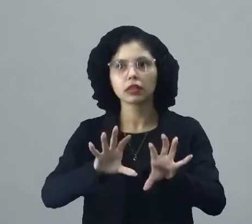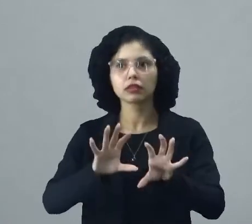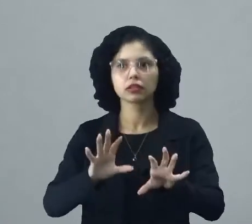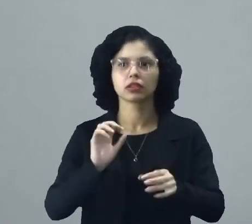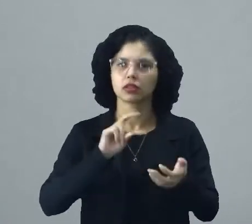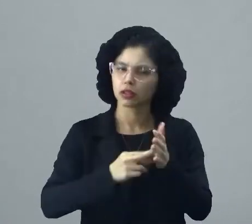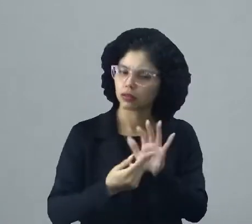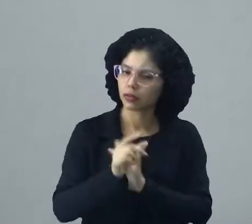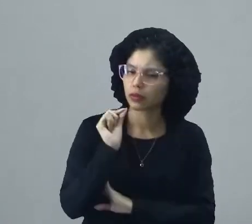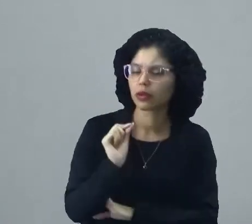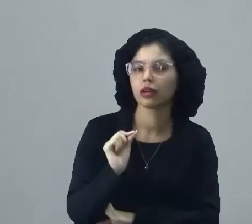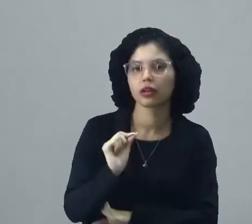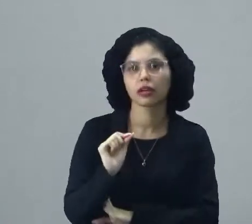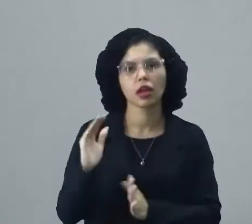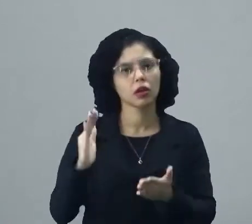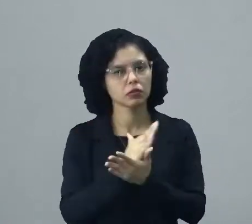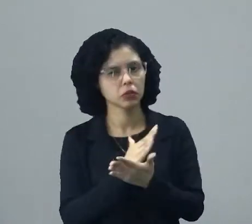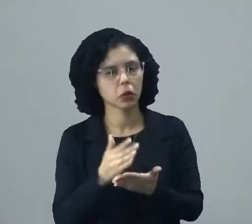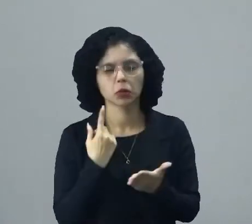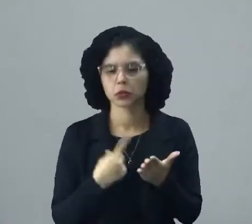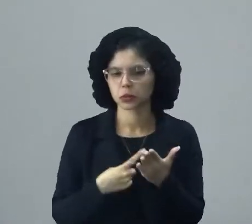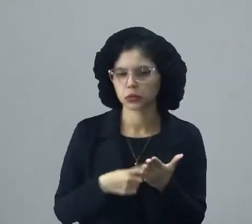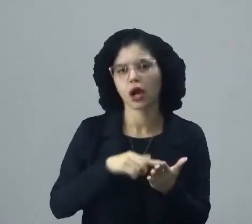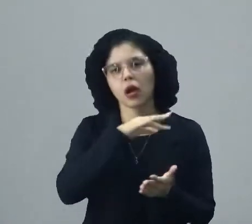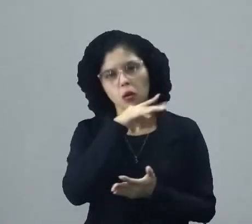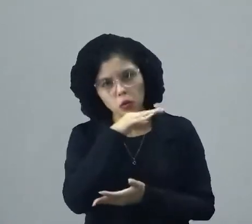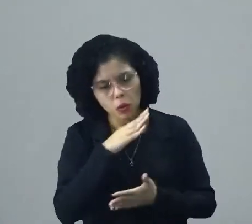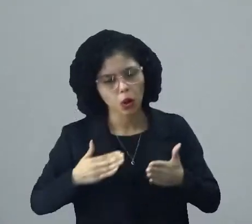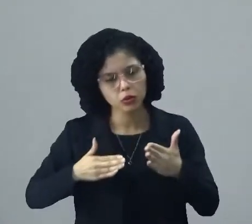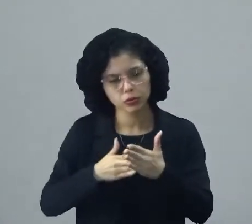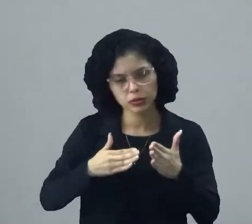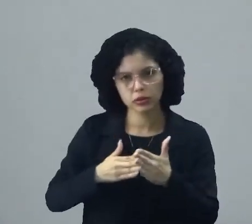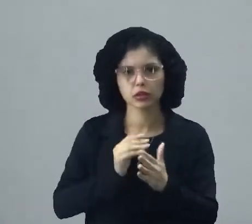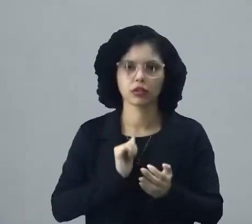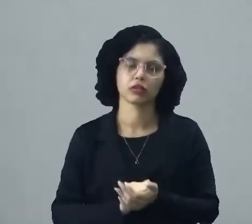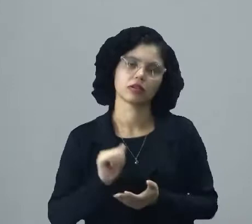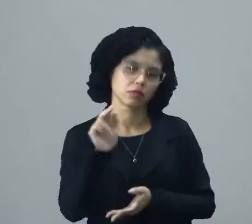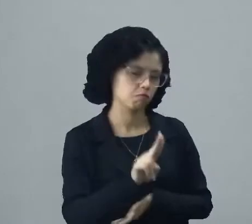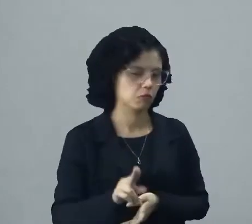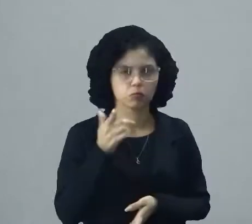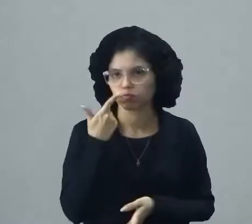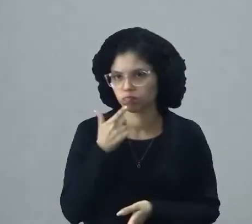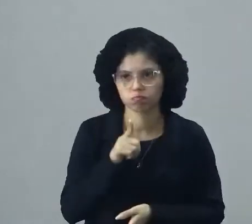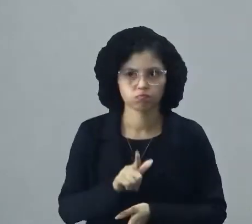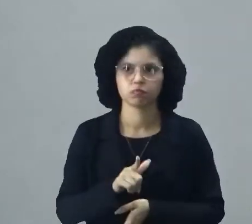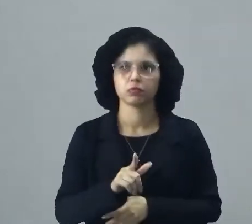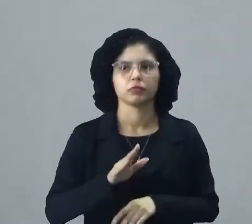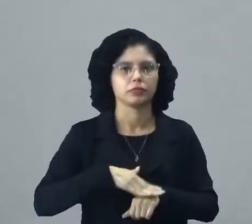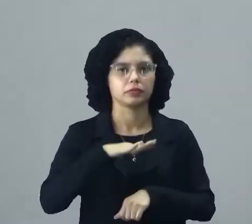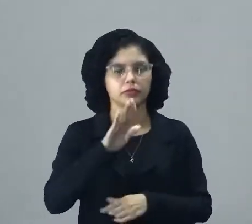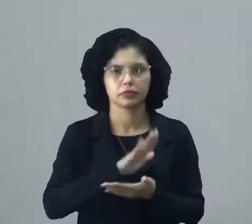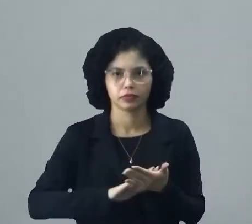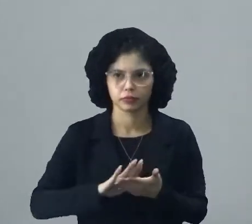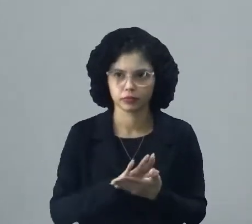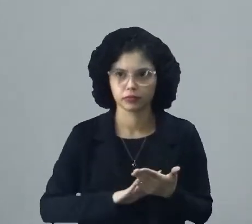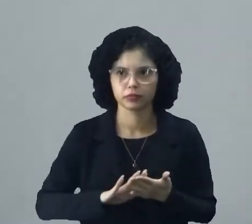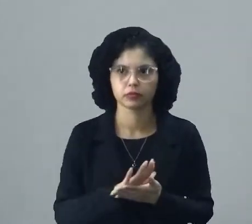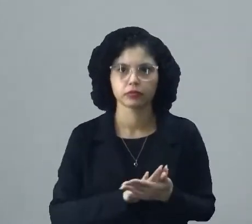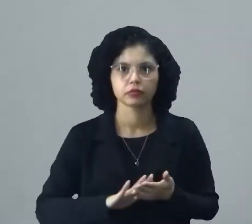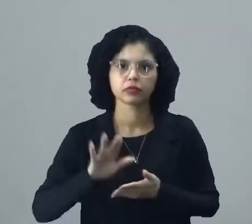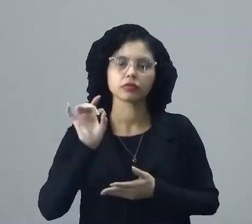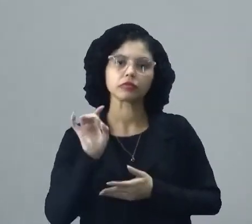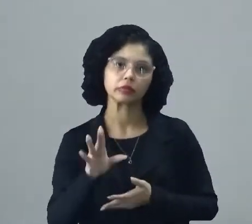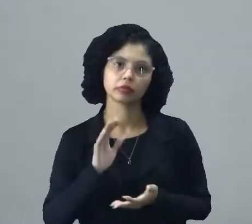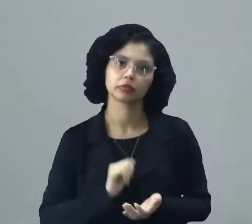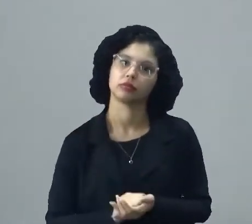não quer dizer que é algo condicionado, limitador e que você não vai conseguir desenvolver mais nada. Entendam que isso é